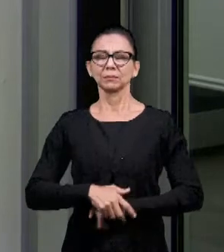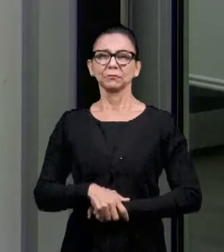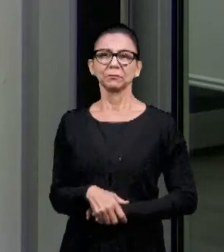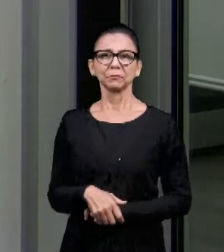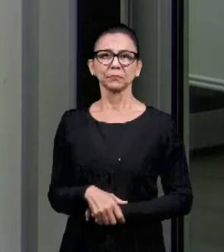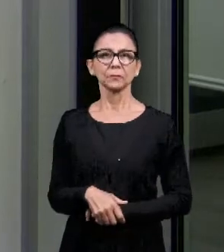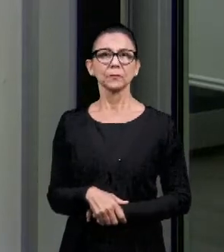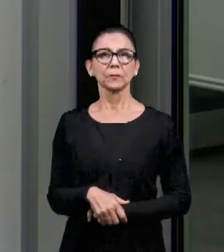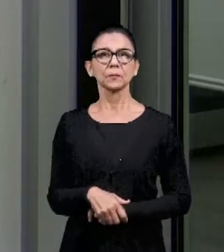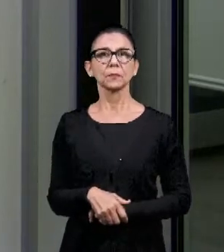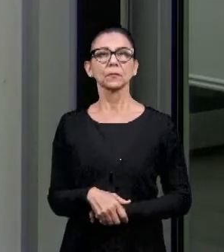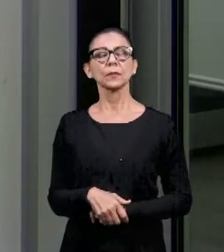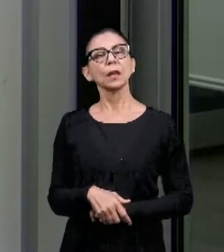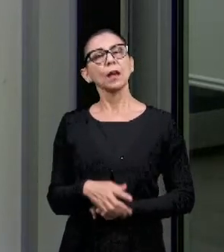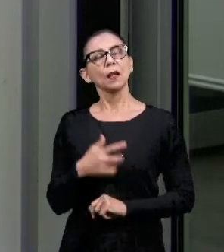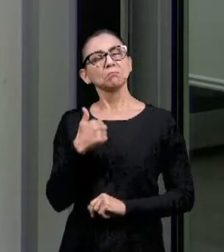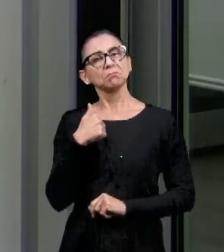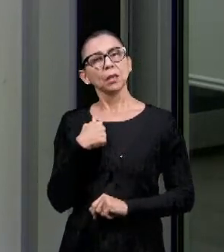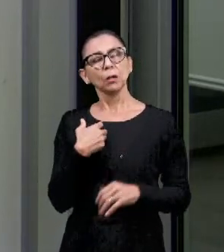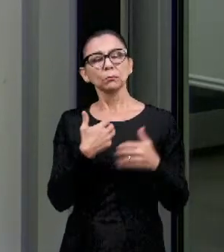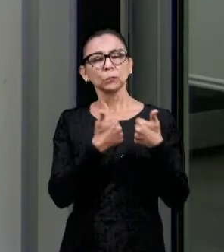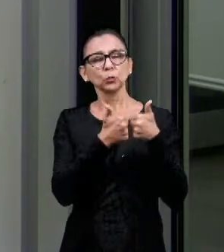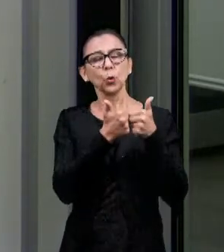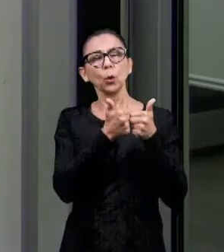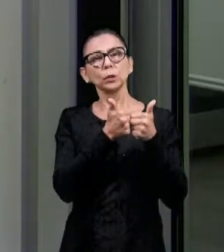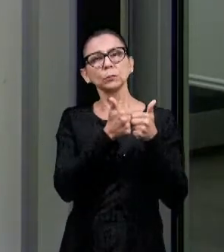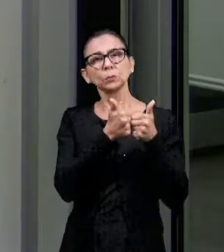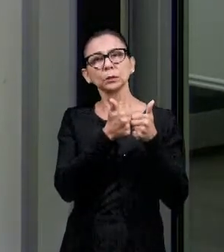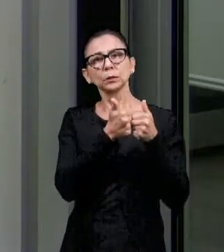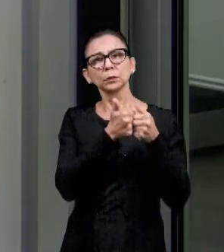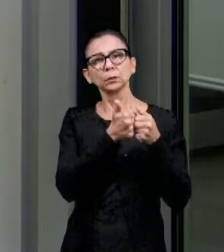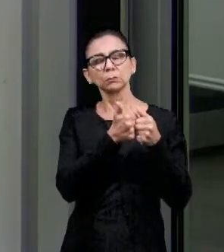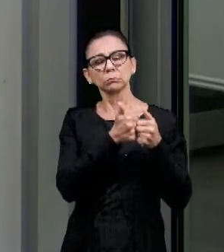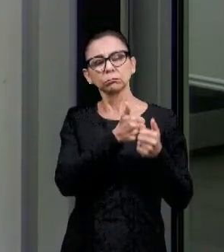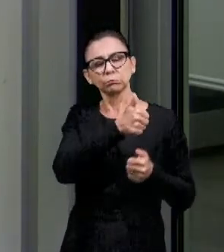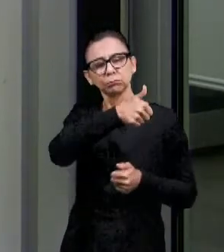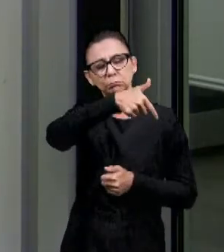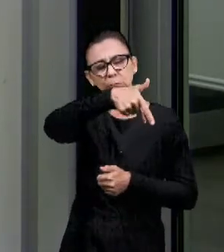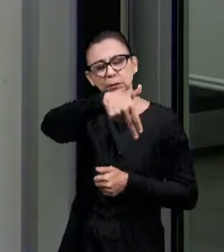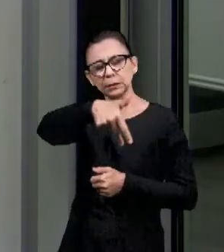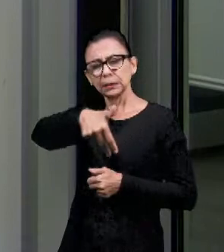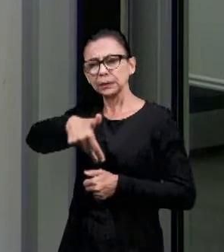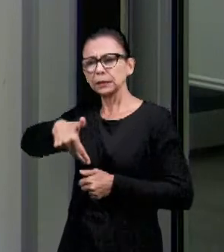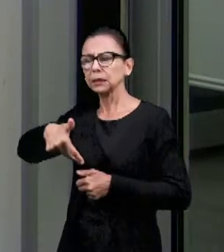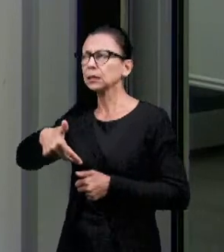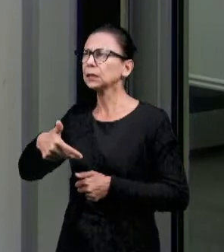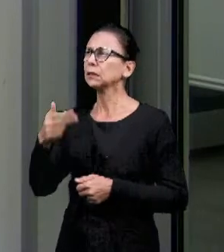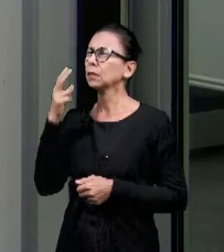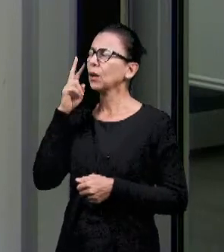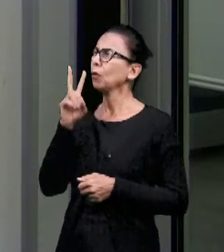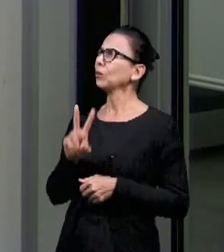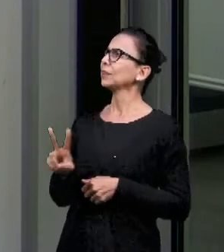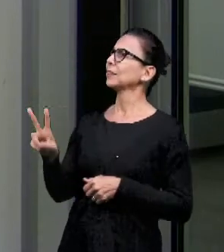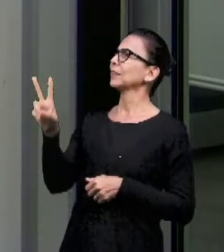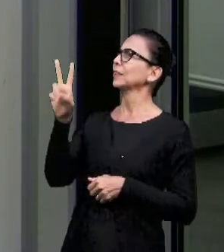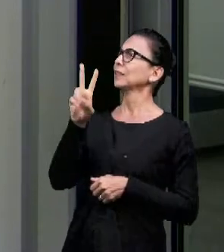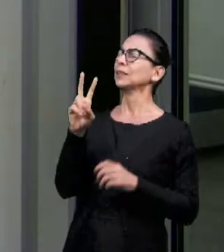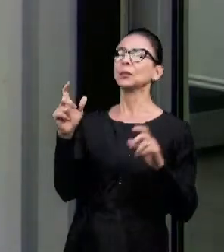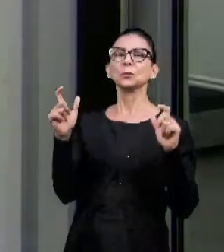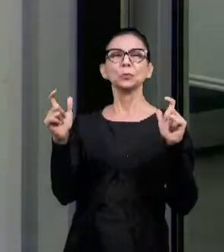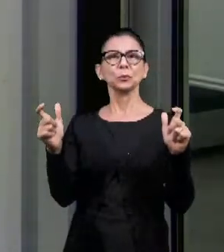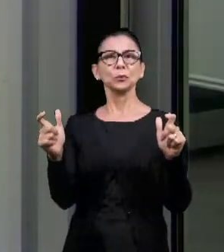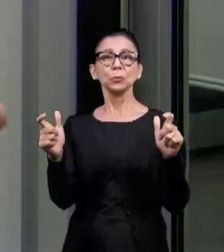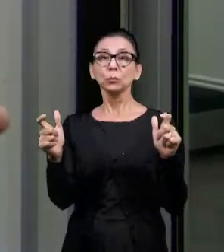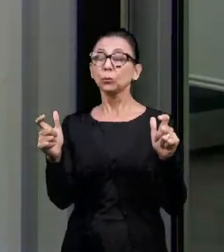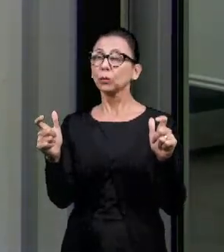Quando eu desço do ônibus, queridos, o lugar do sonho, porque eu nunca tinha ido no Manaim. O